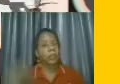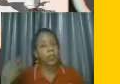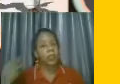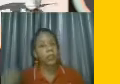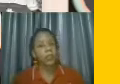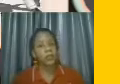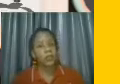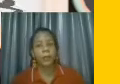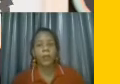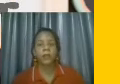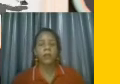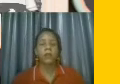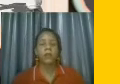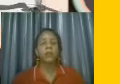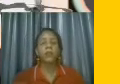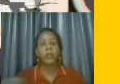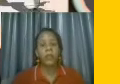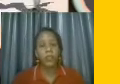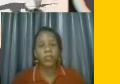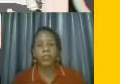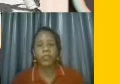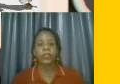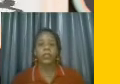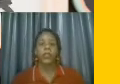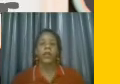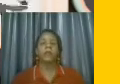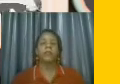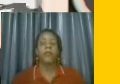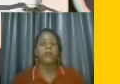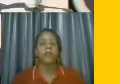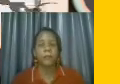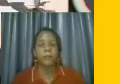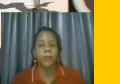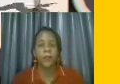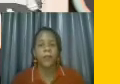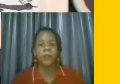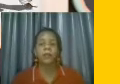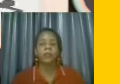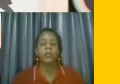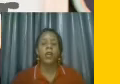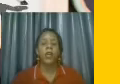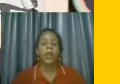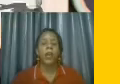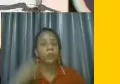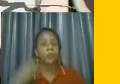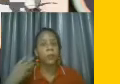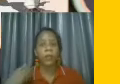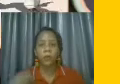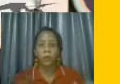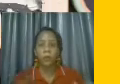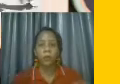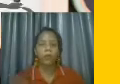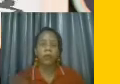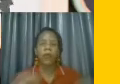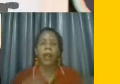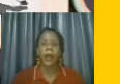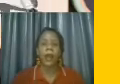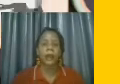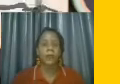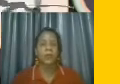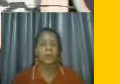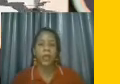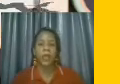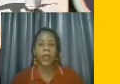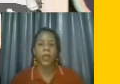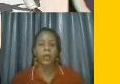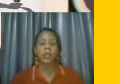adereços. As tranças no cabelo são de origens, né, dos negros africanos. Os brincos, os colares,